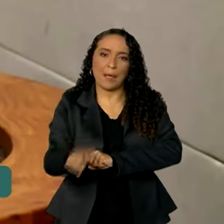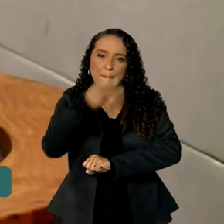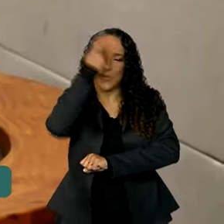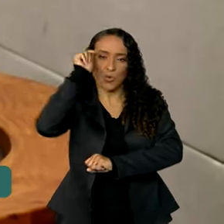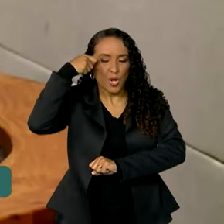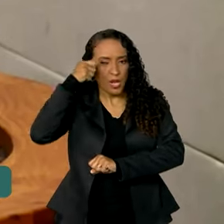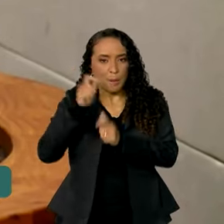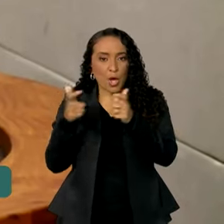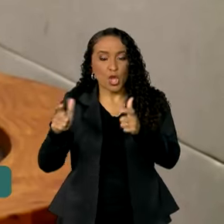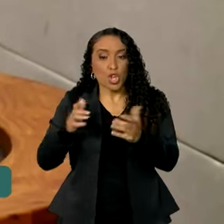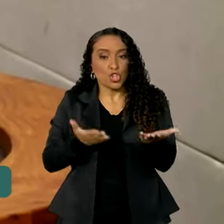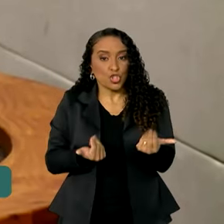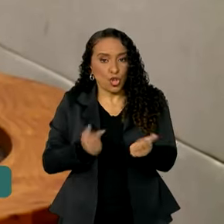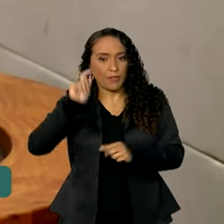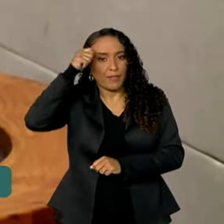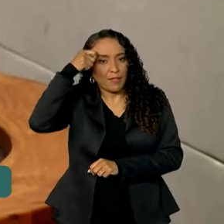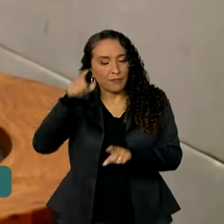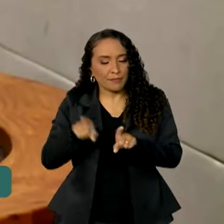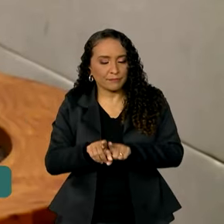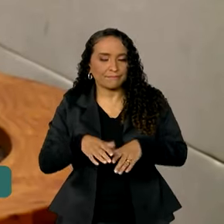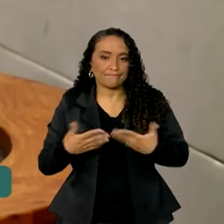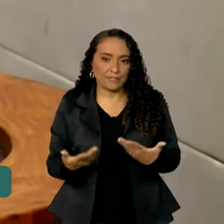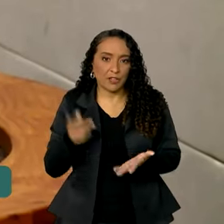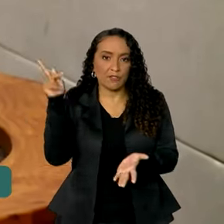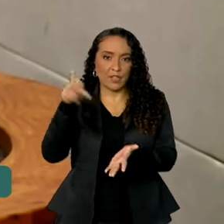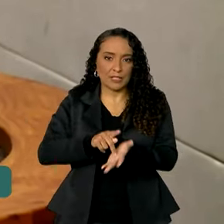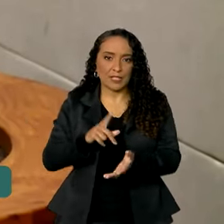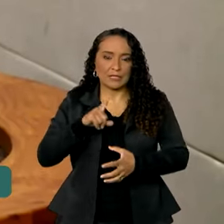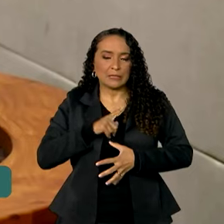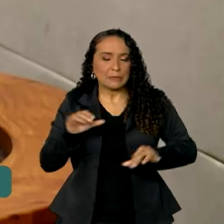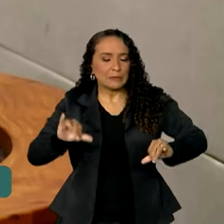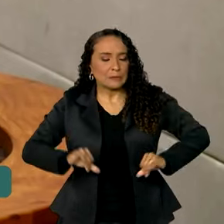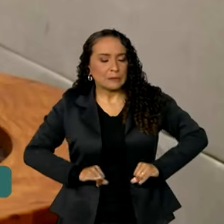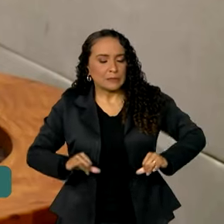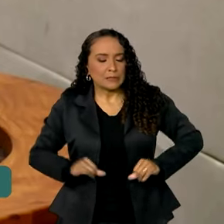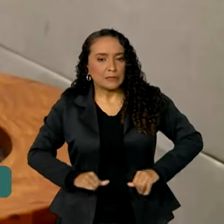negras, majoritariamente jovens negros, o que de fato causa uma dor muito